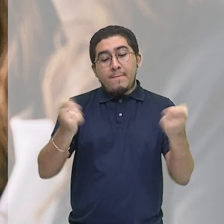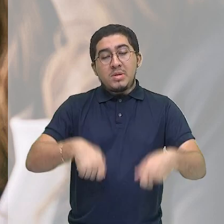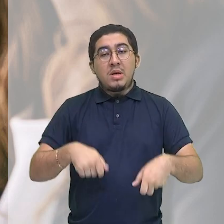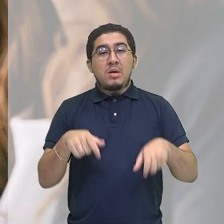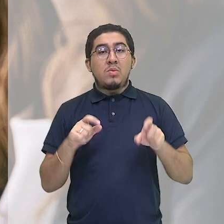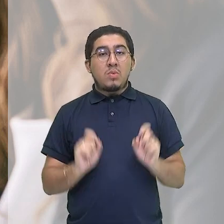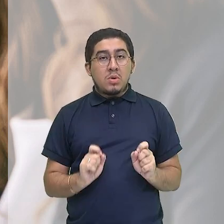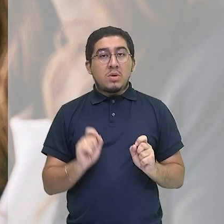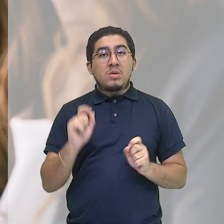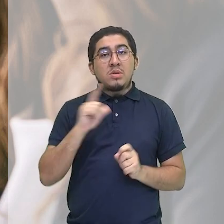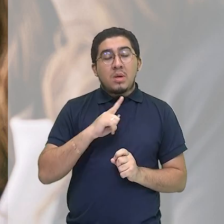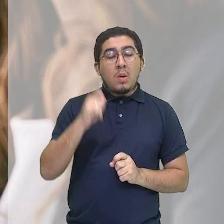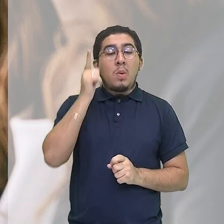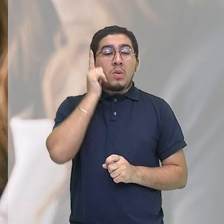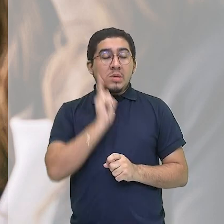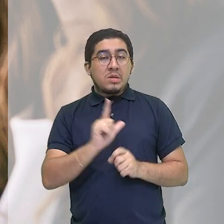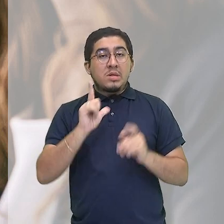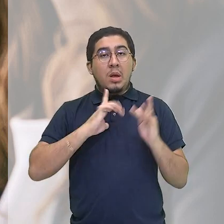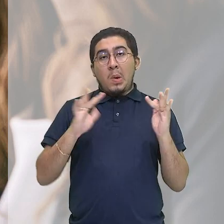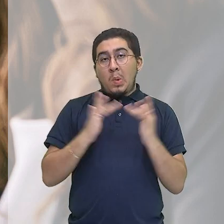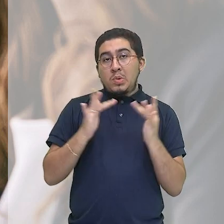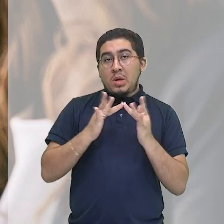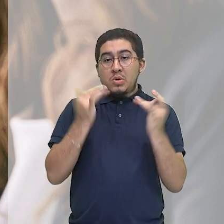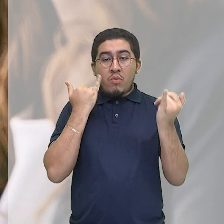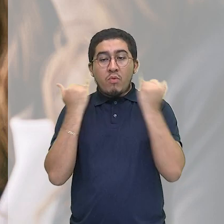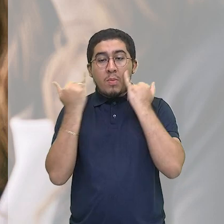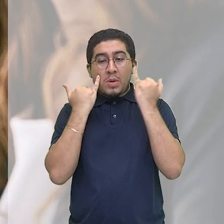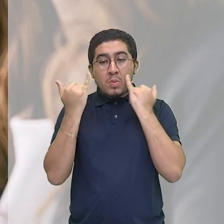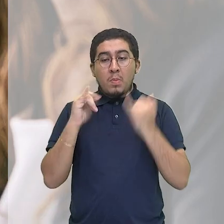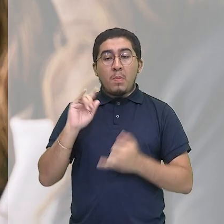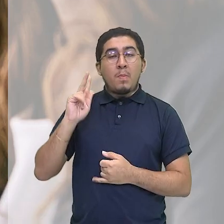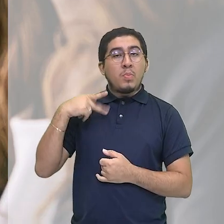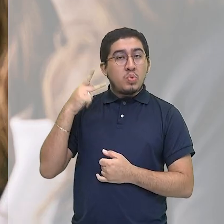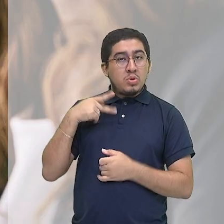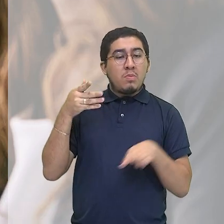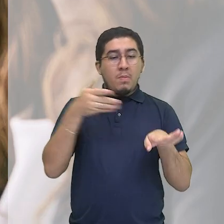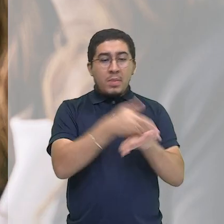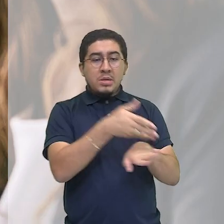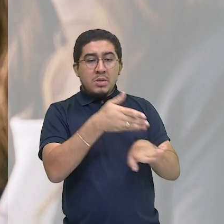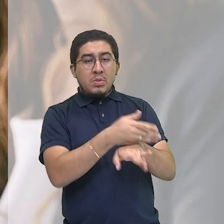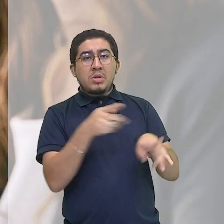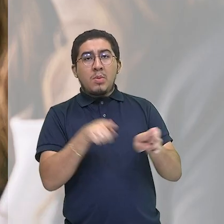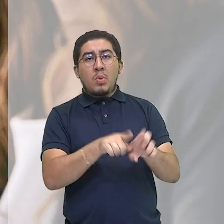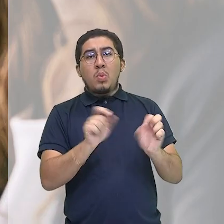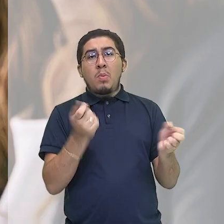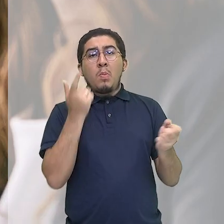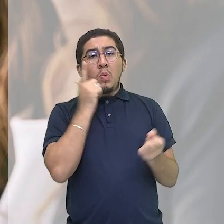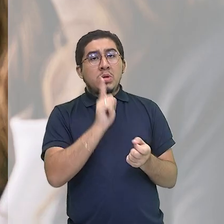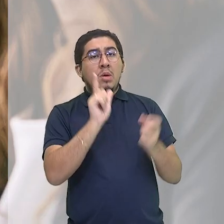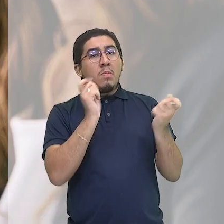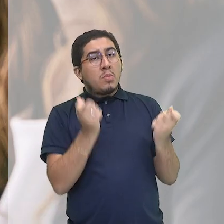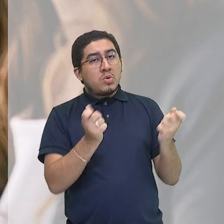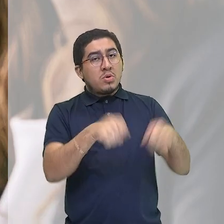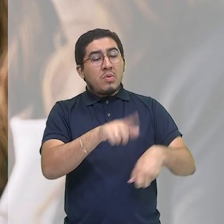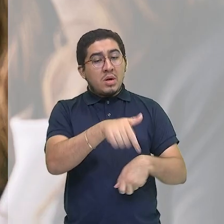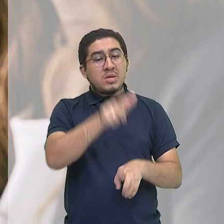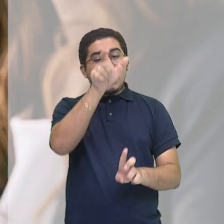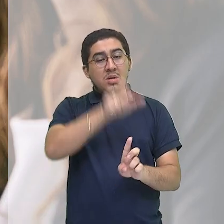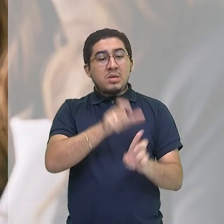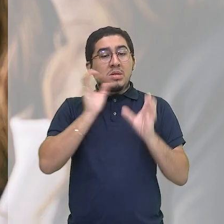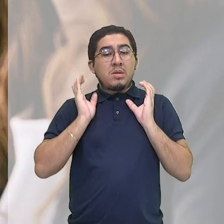serem alcançados por ele. Sim, ele participa e aquilo que pode ser alcançado por este